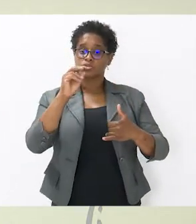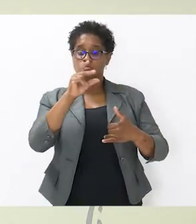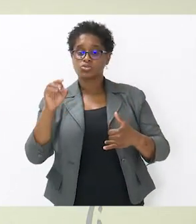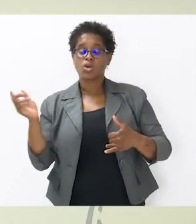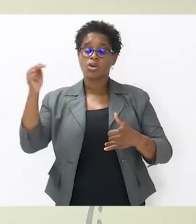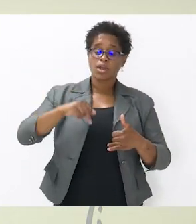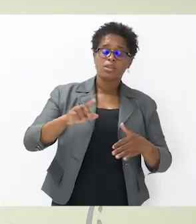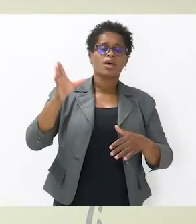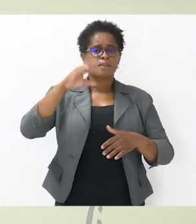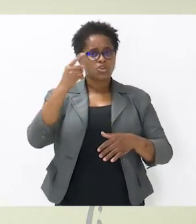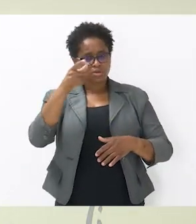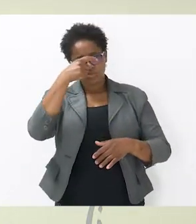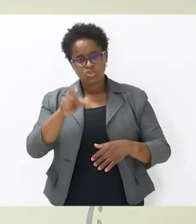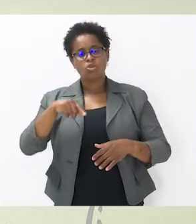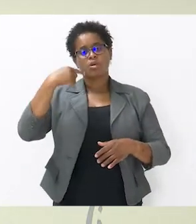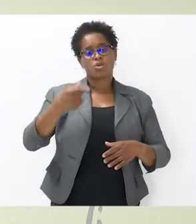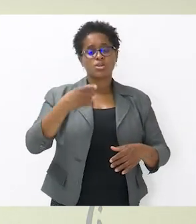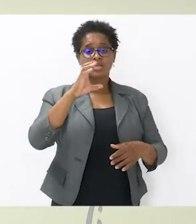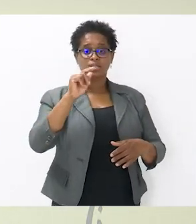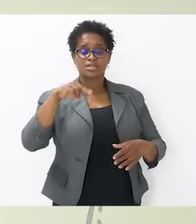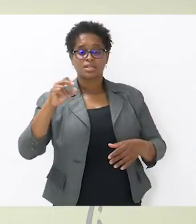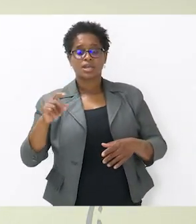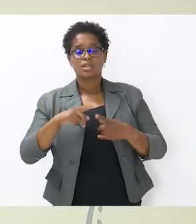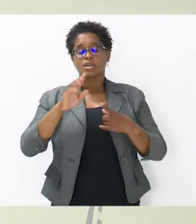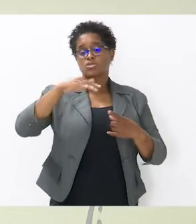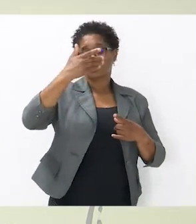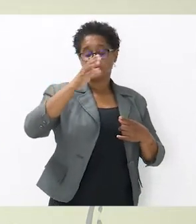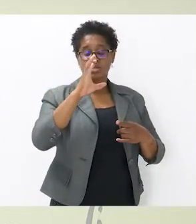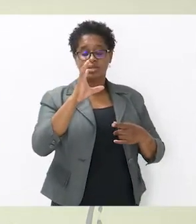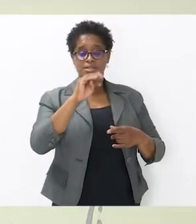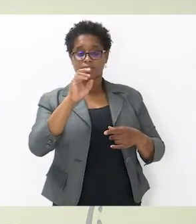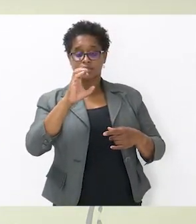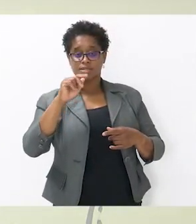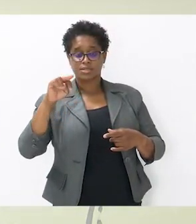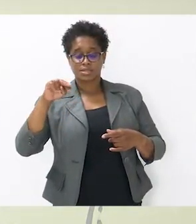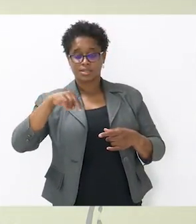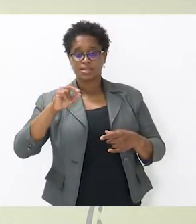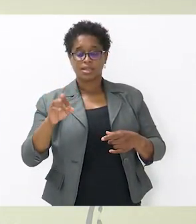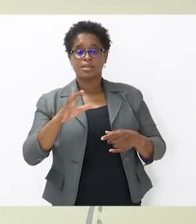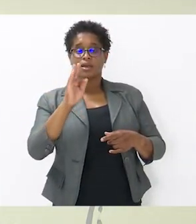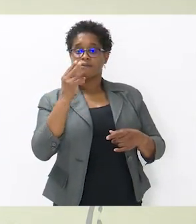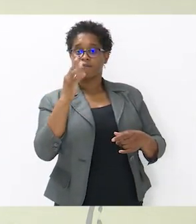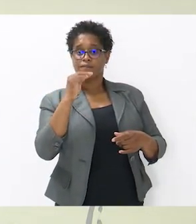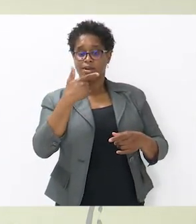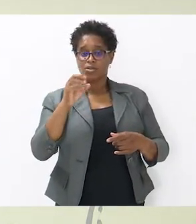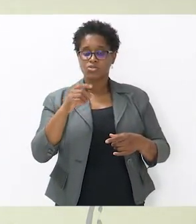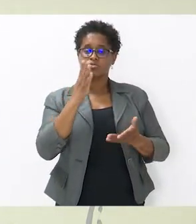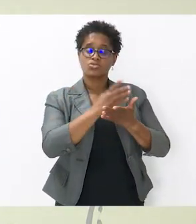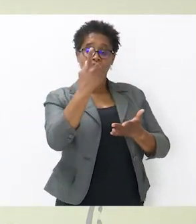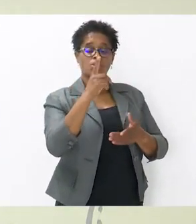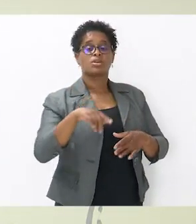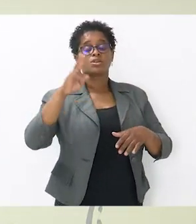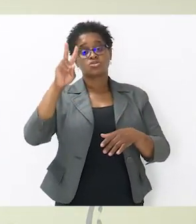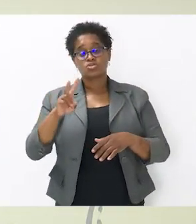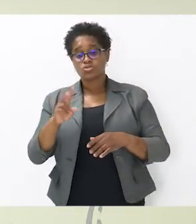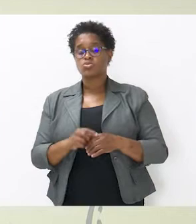é uma outra cena e já é uma segunda cena. Primeira cena, o Dr. Fausto sozinho, segunda cena, o Dr. Fausto e o João.